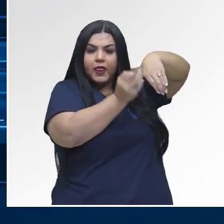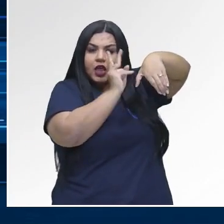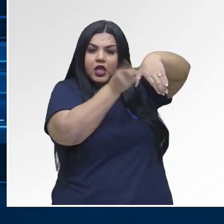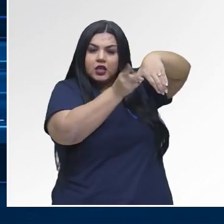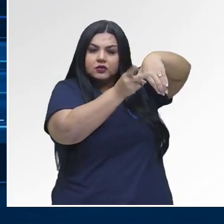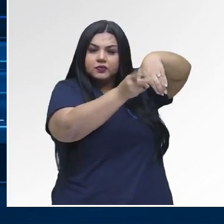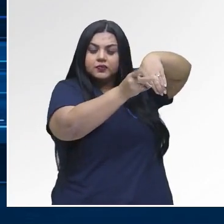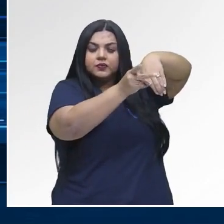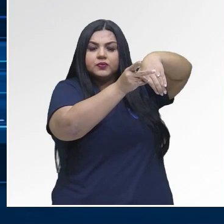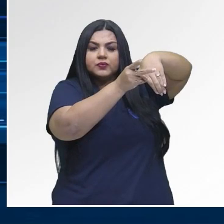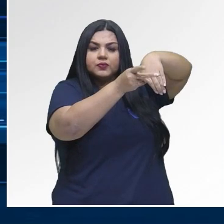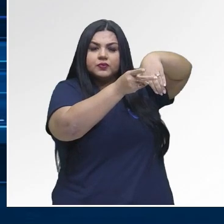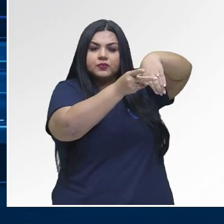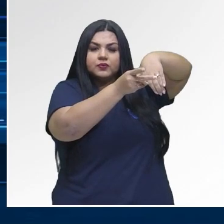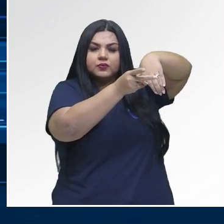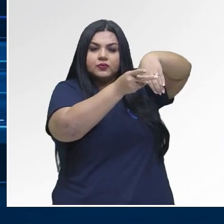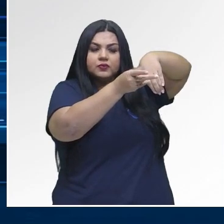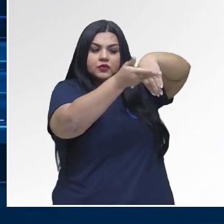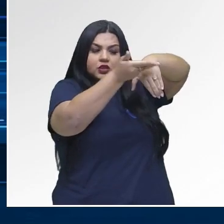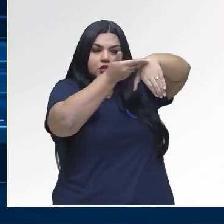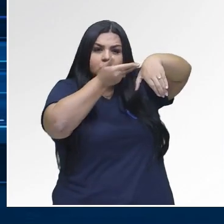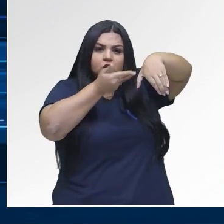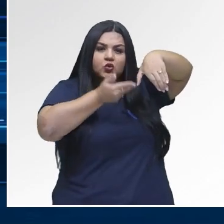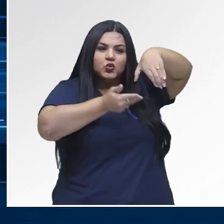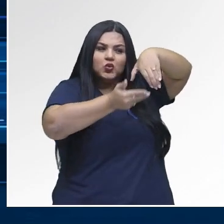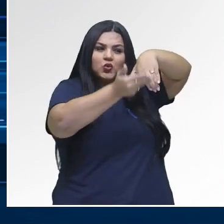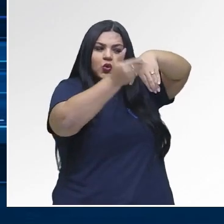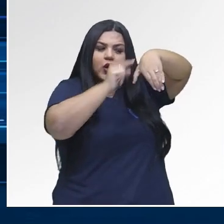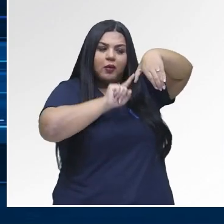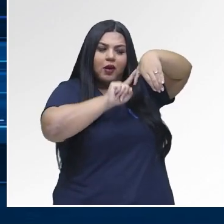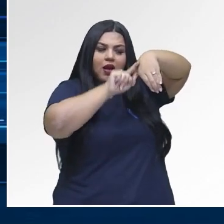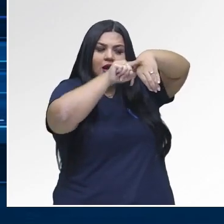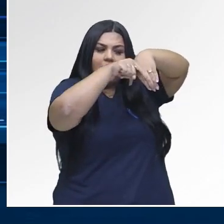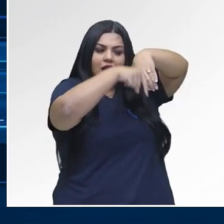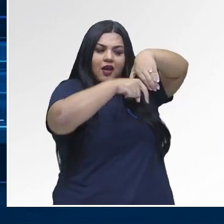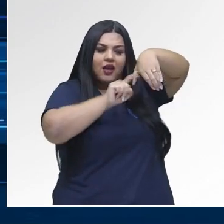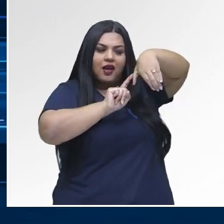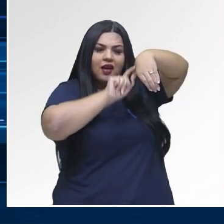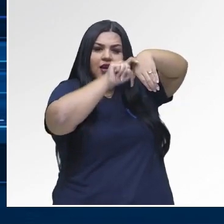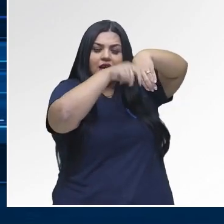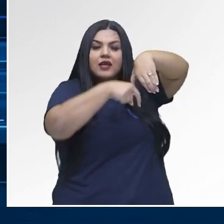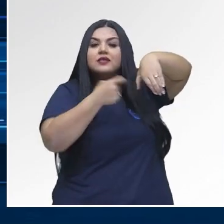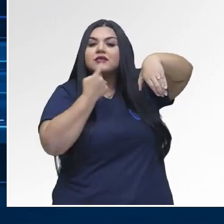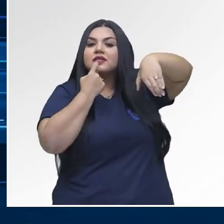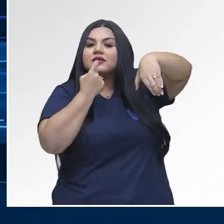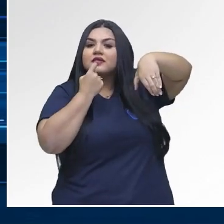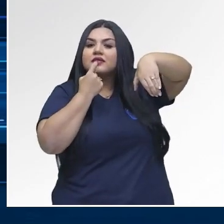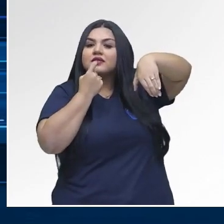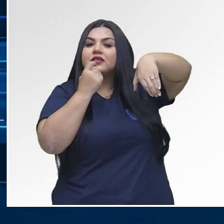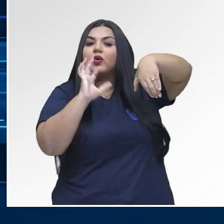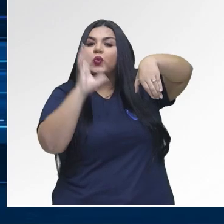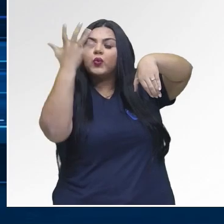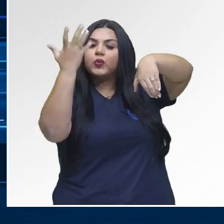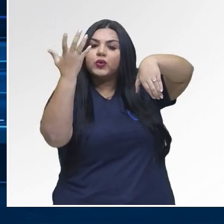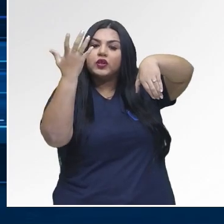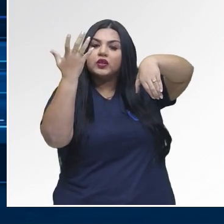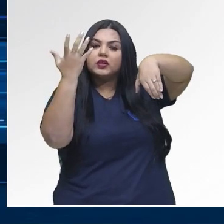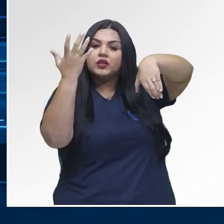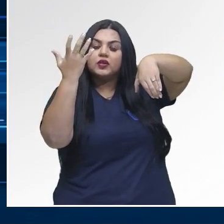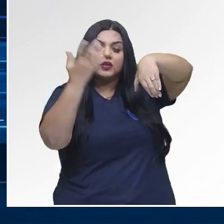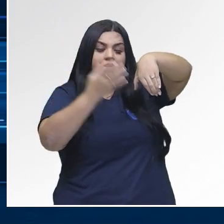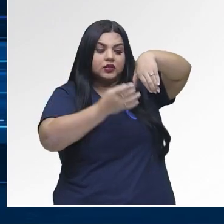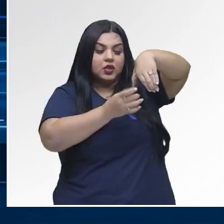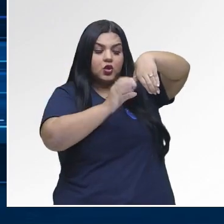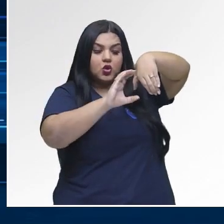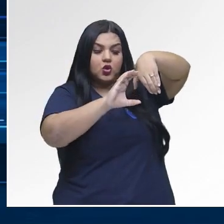ali circulando sangue dentro dos capilares. E o que acontece é esse processo aqui. O gás carbônico é liberado. Esse